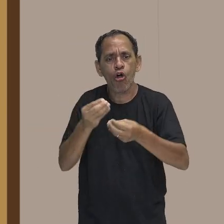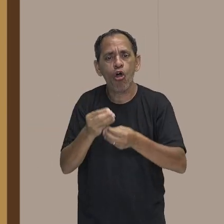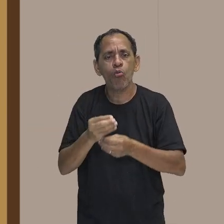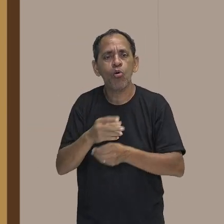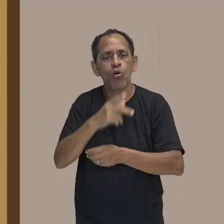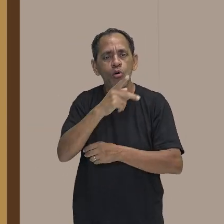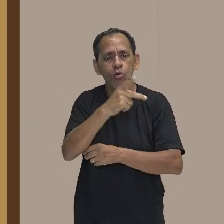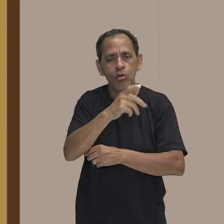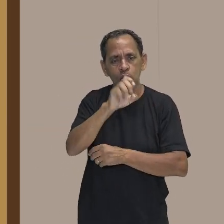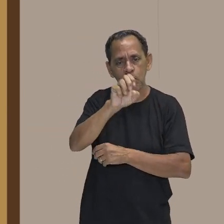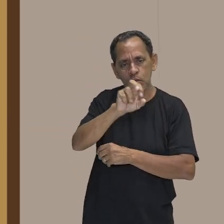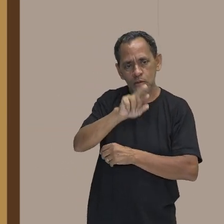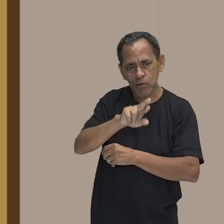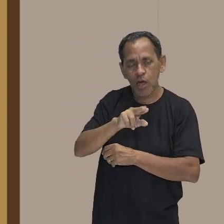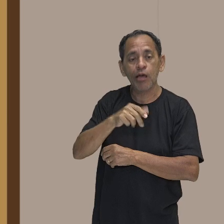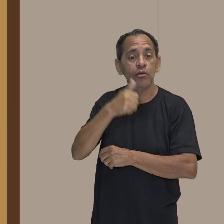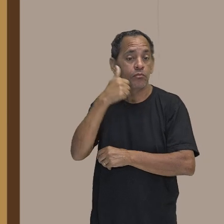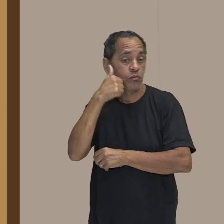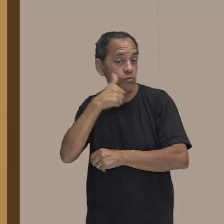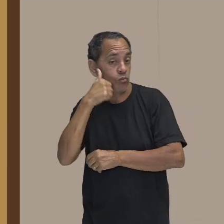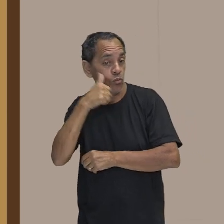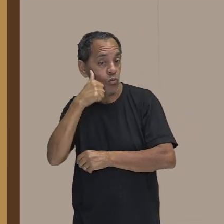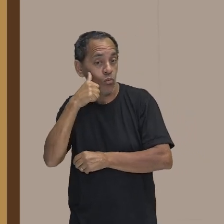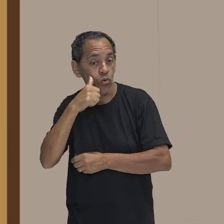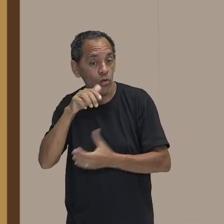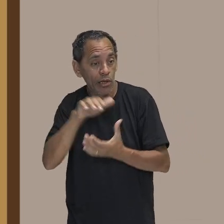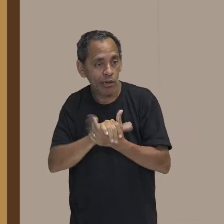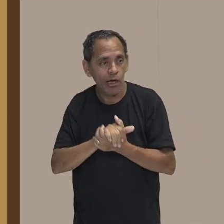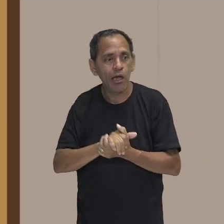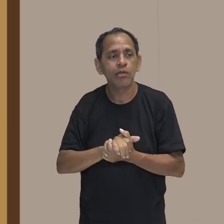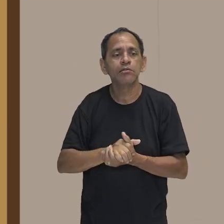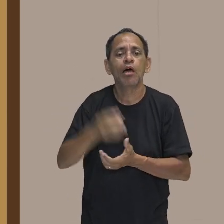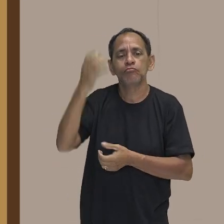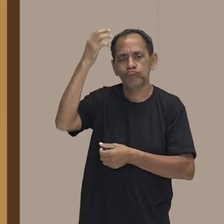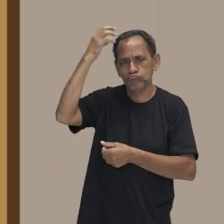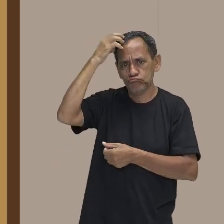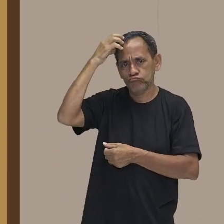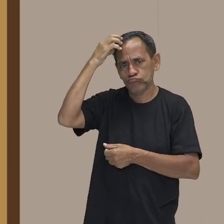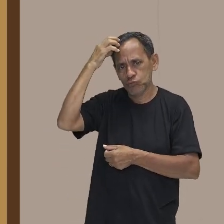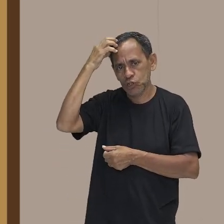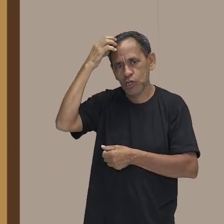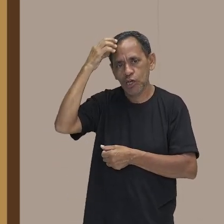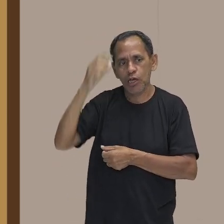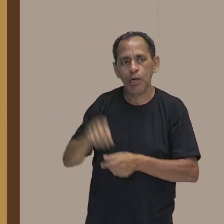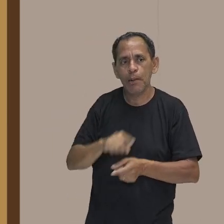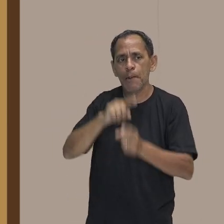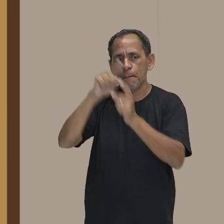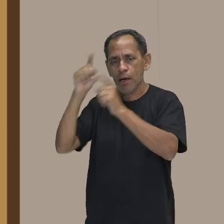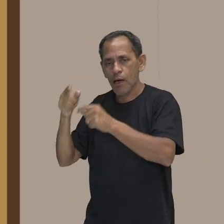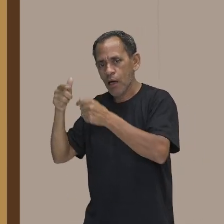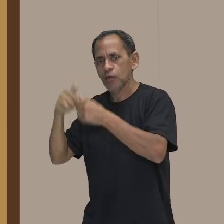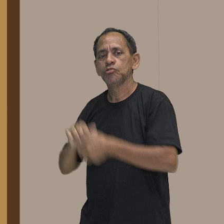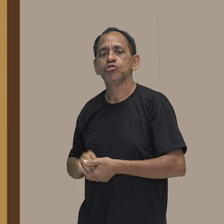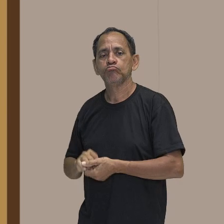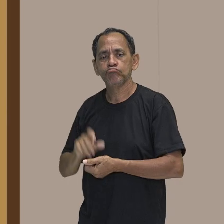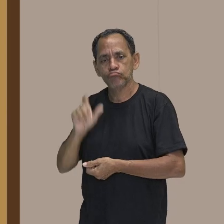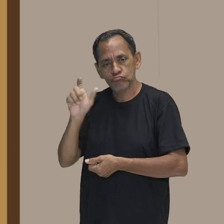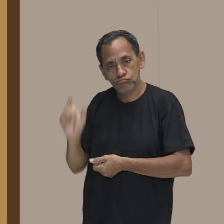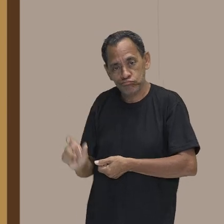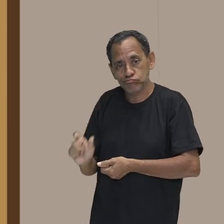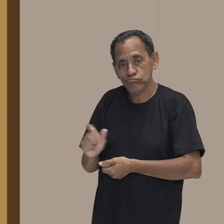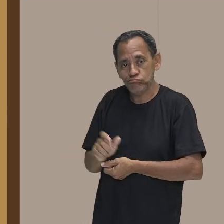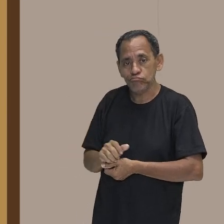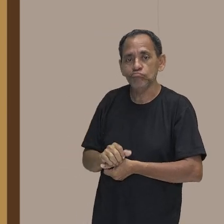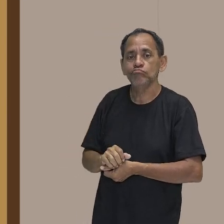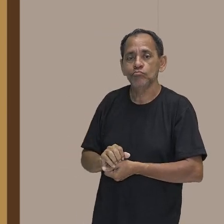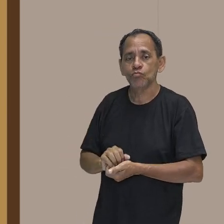Persífae, que era esposa do rei de Creta, com um touro que havia sido presenteado, segundo a própria mitologia grega,